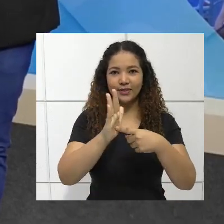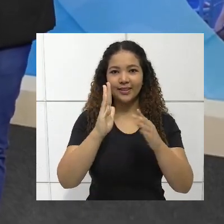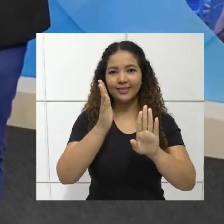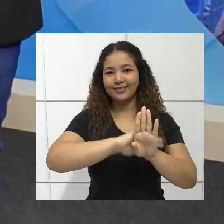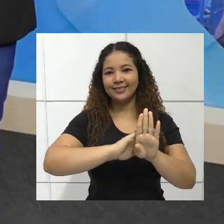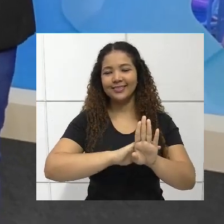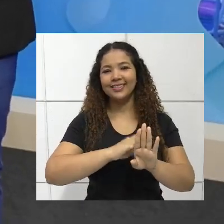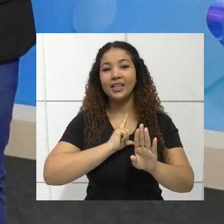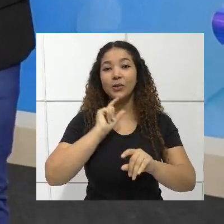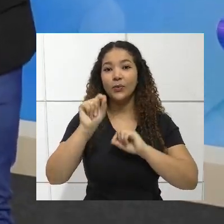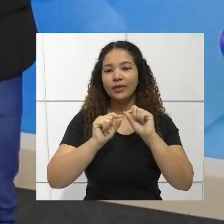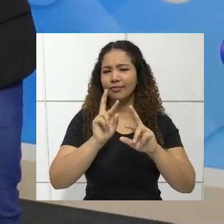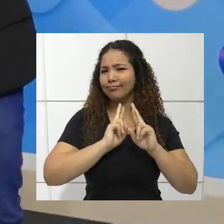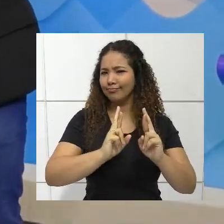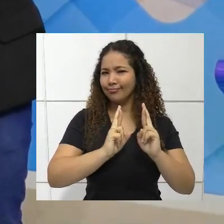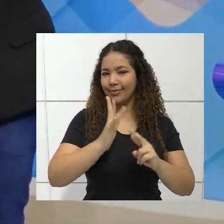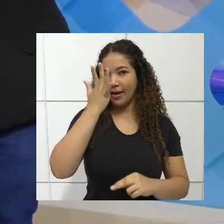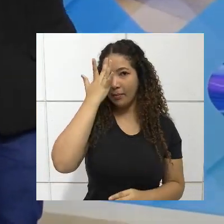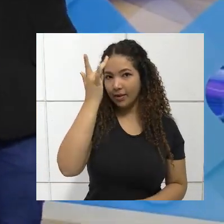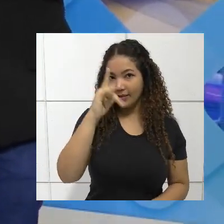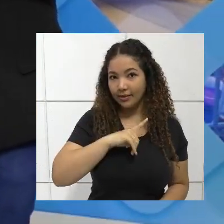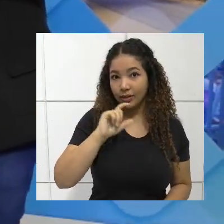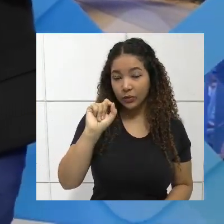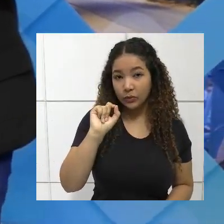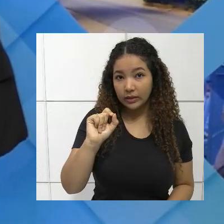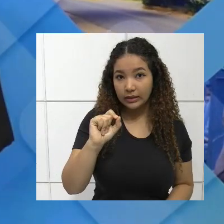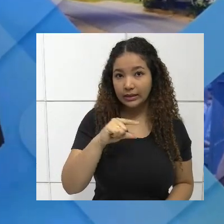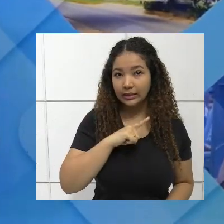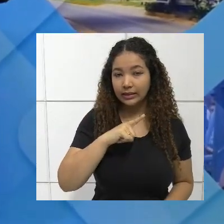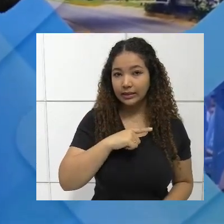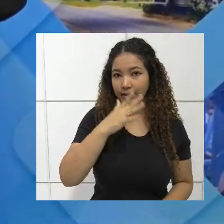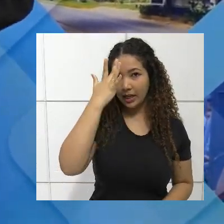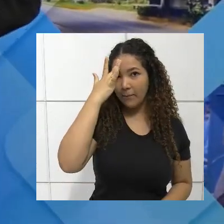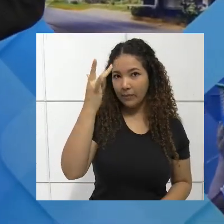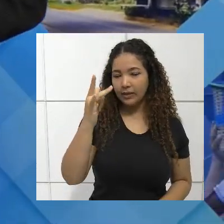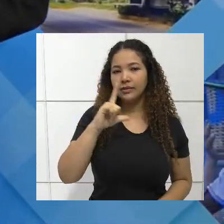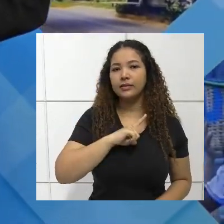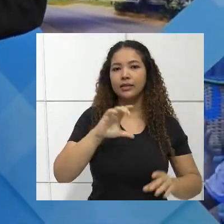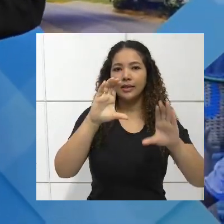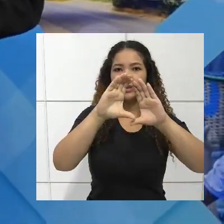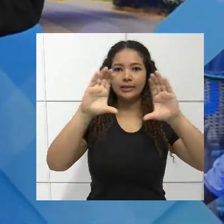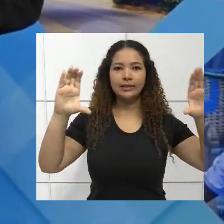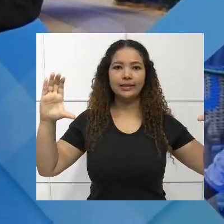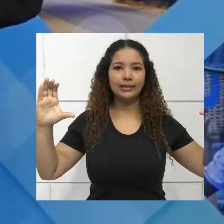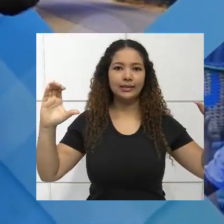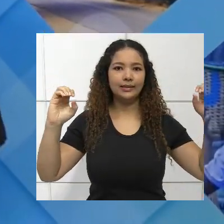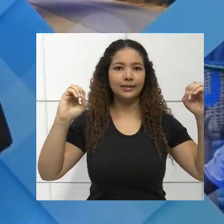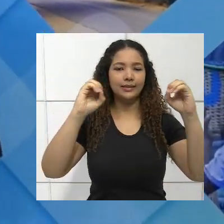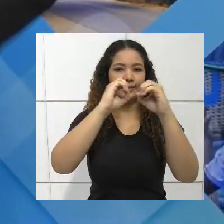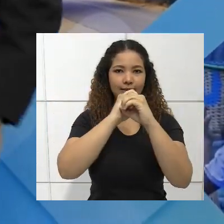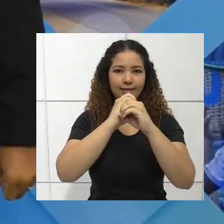Toda a expectativa para amanhã, hein? Amanhã, o que é que vai acontecer, Márcio Costa? Amanhã vai ter eclipse solar, hein?